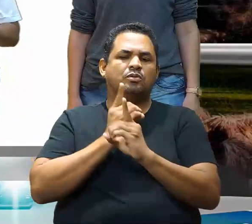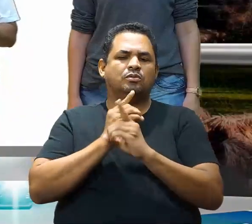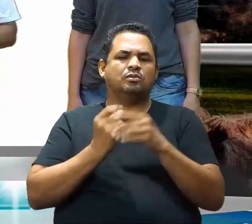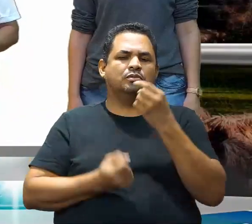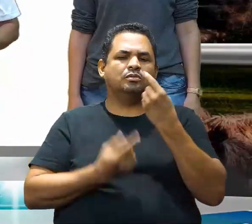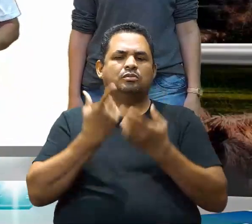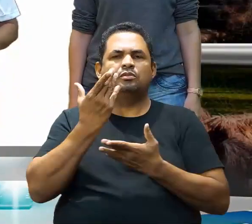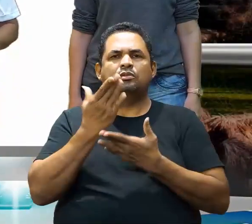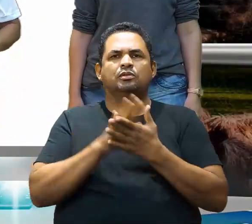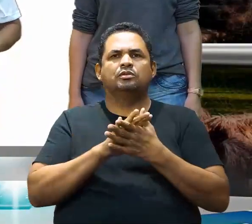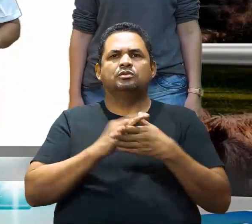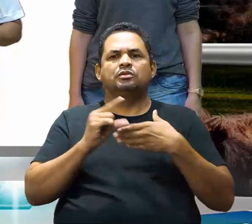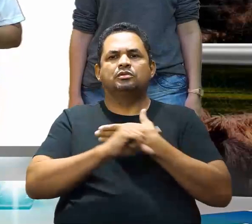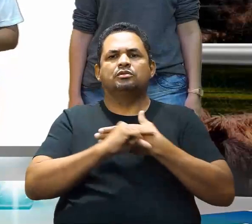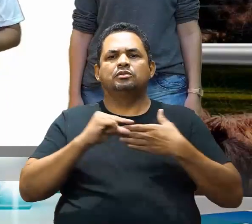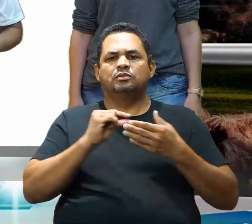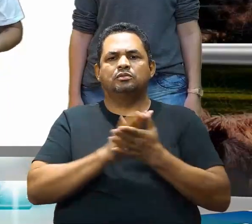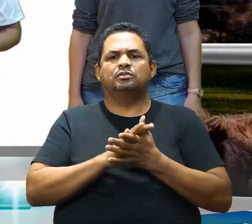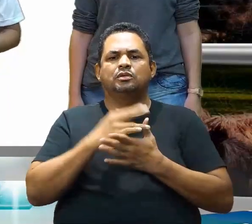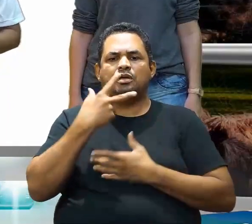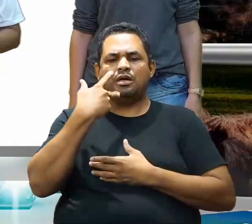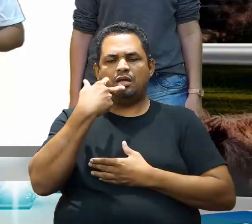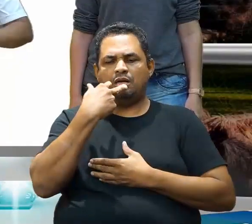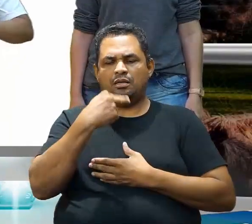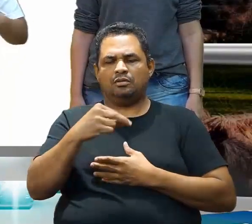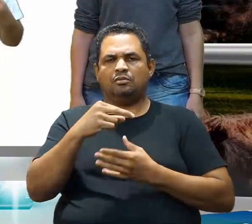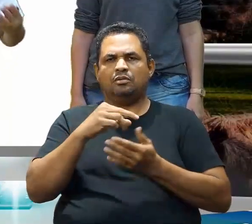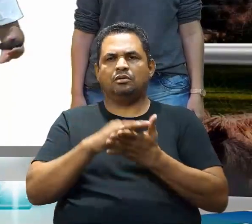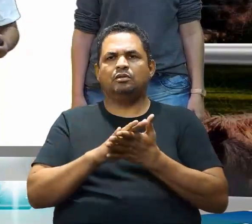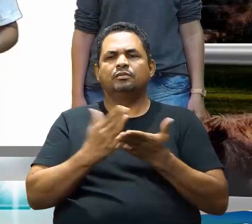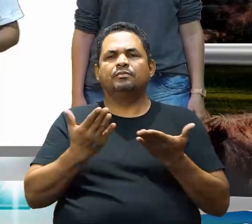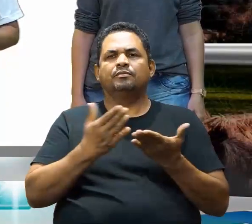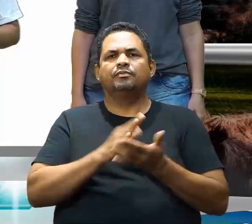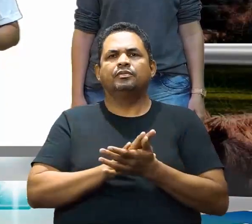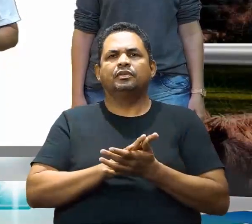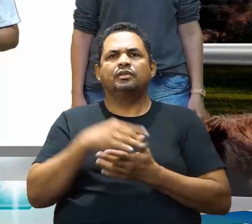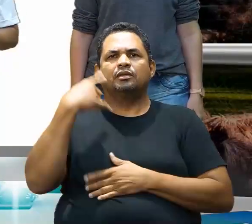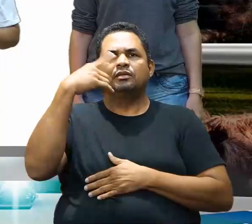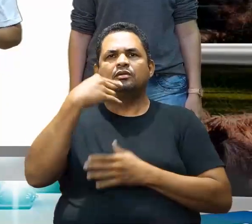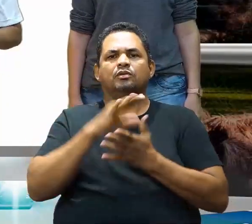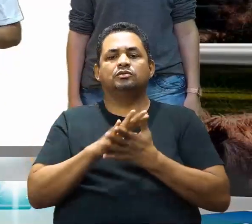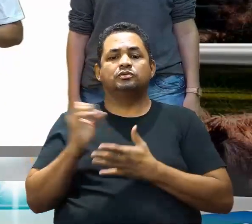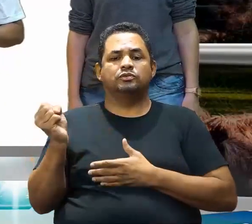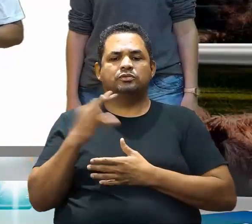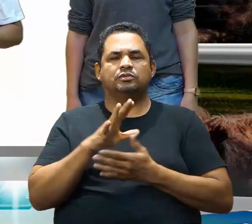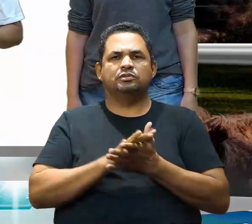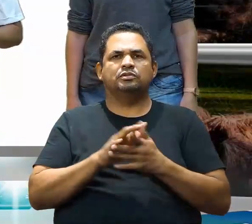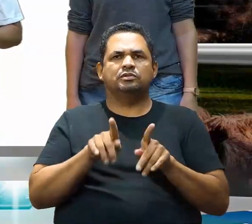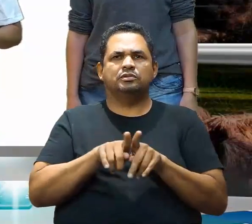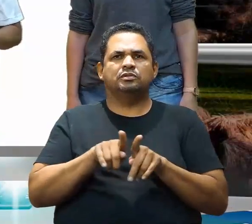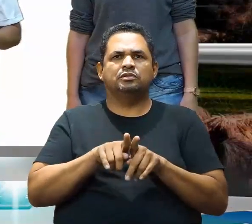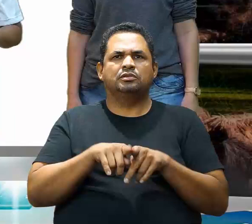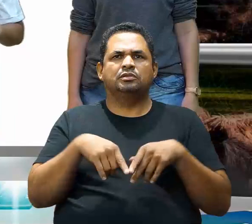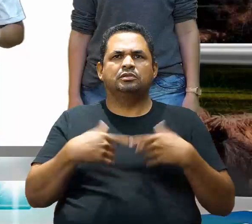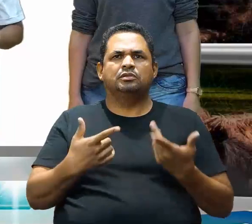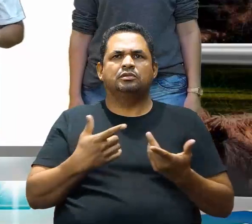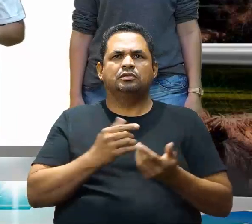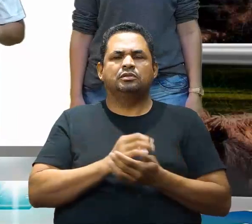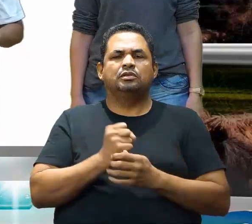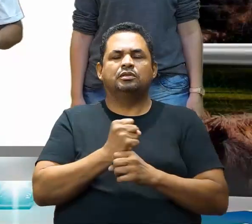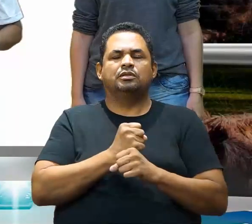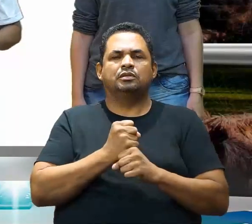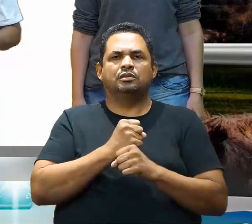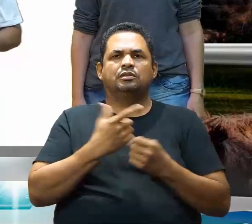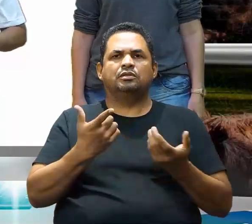é bem bacana a gente conhecer. E um outro detalhe, a outra novidade que nós trouxemos para vocês esse ano é